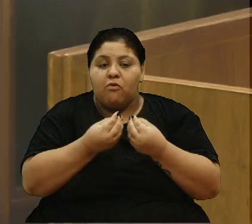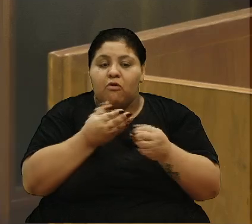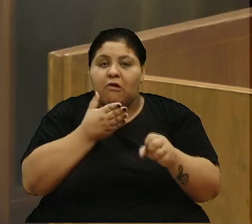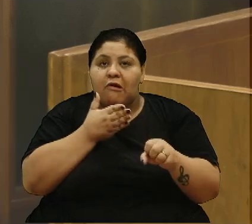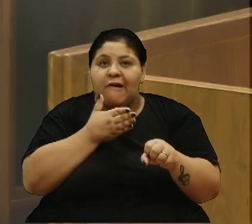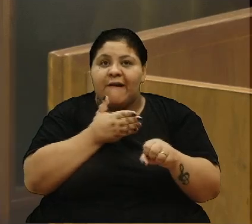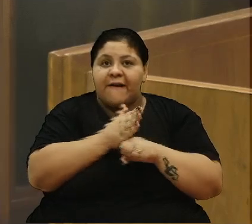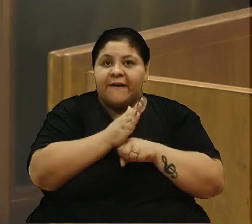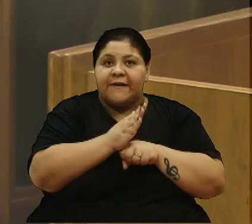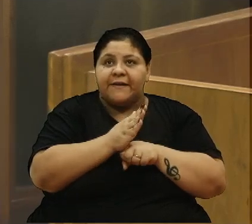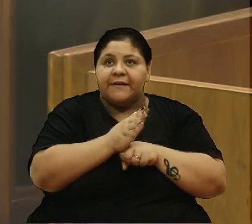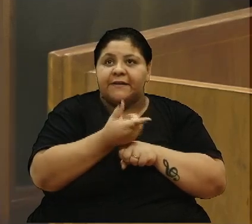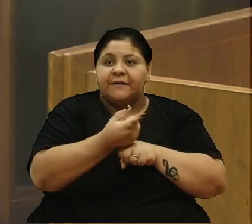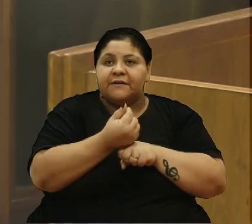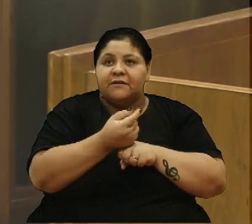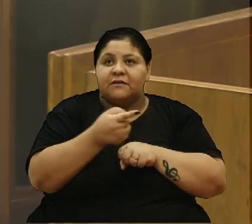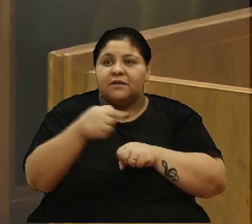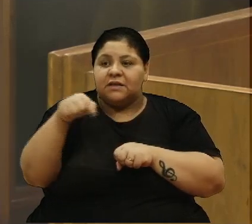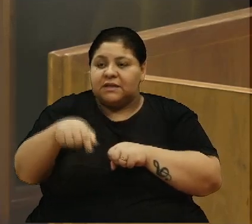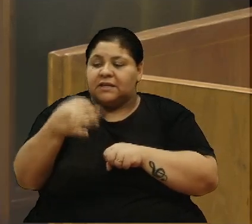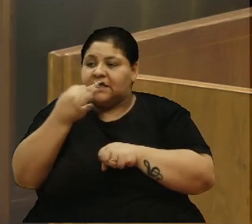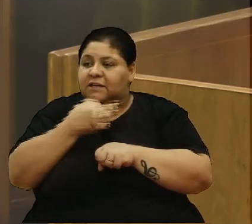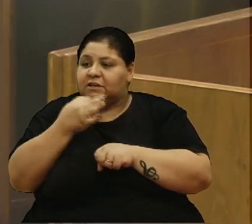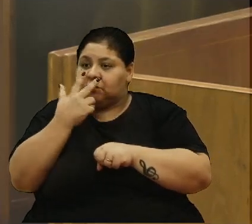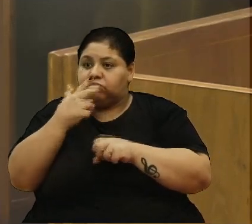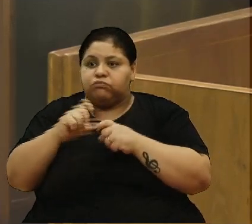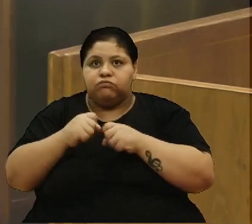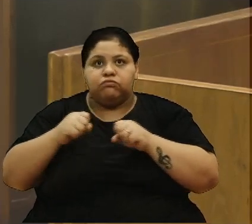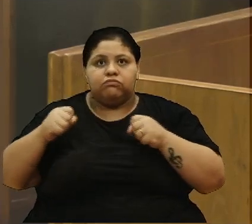esse recurso, e nós, em Caxias, uma cidade do nosso tamanho, sendo